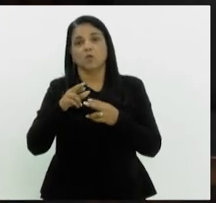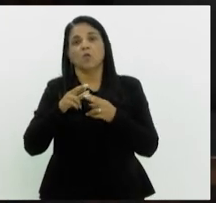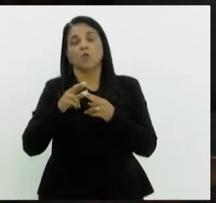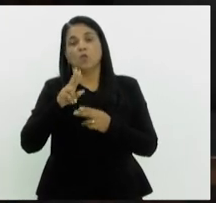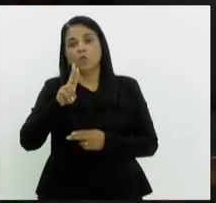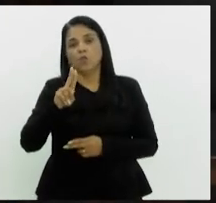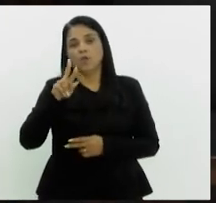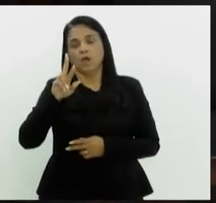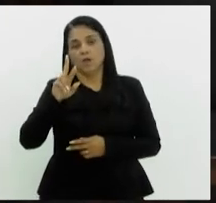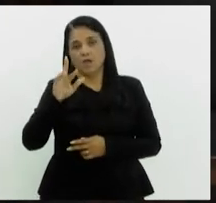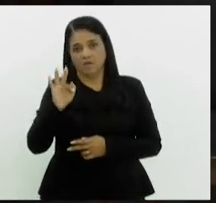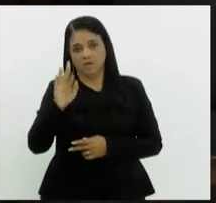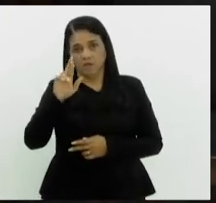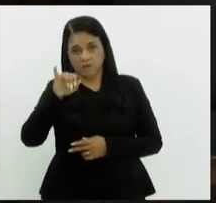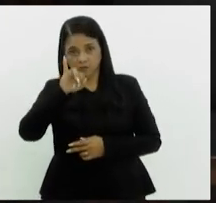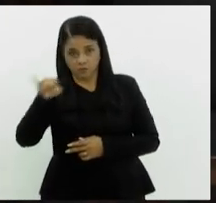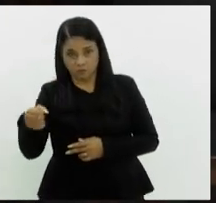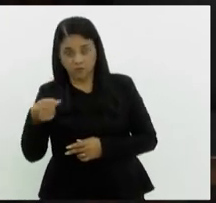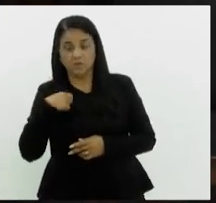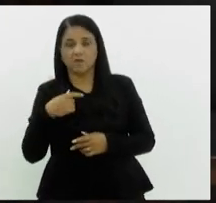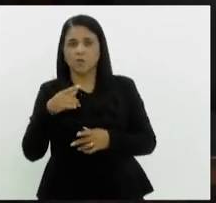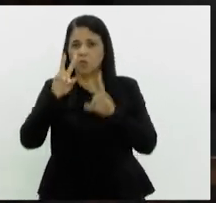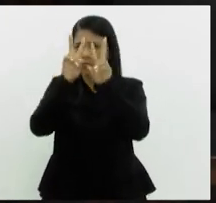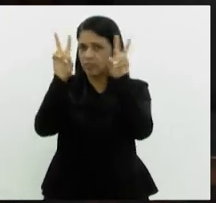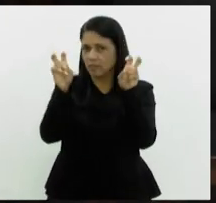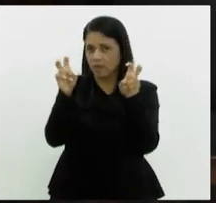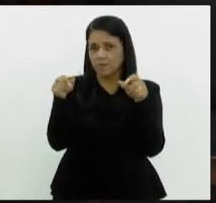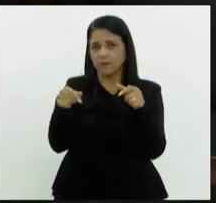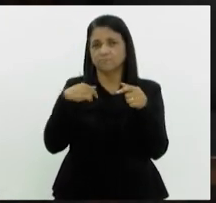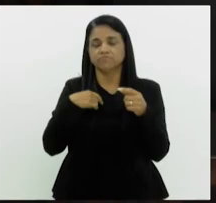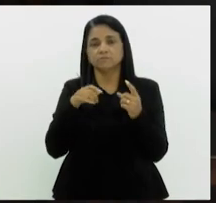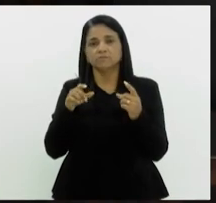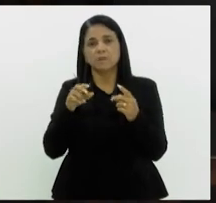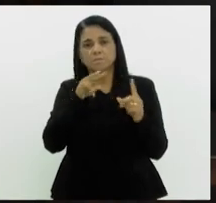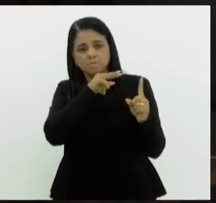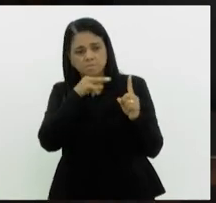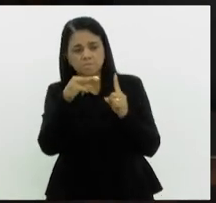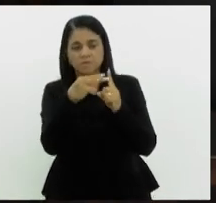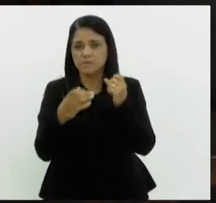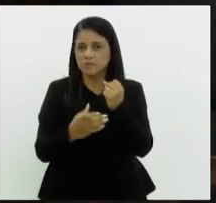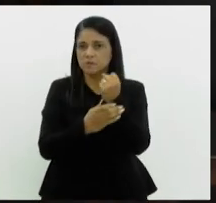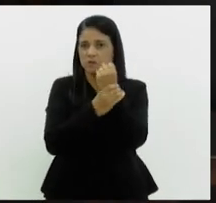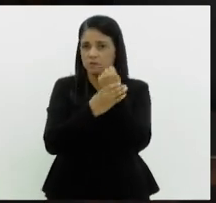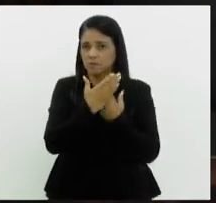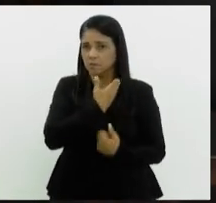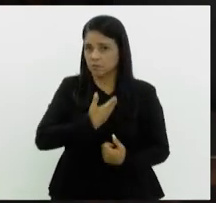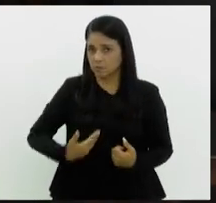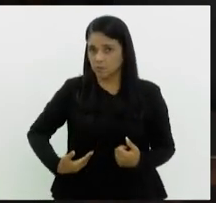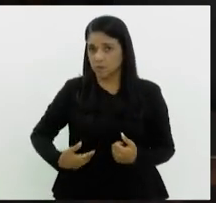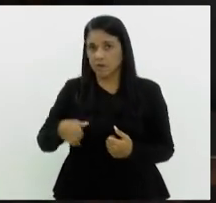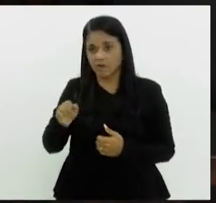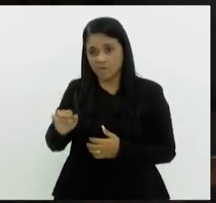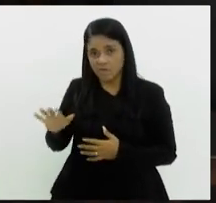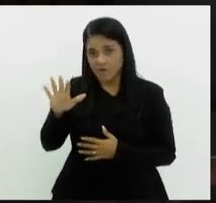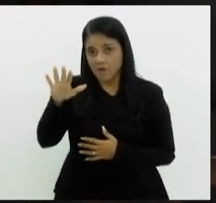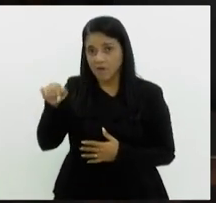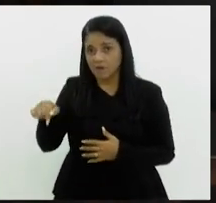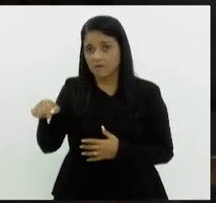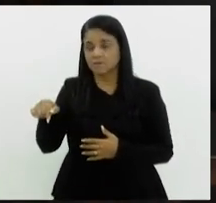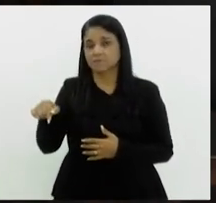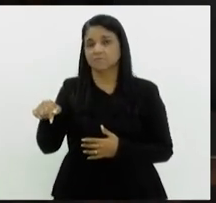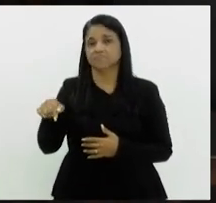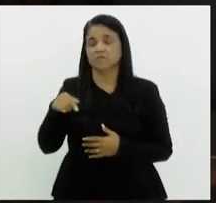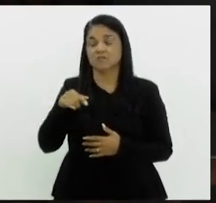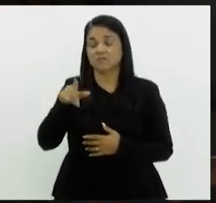e eu trazia como tema a perspectiva da segurança pública a partir da favela e da periferia, aqueles e aquelas que